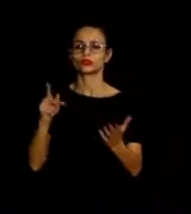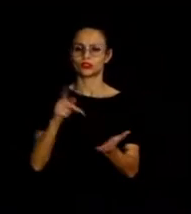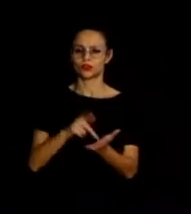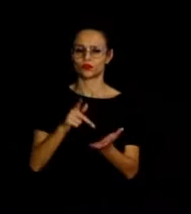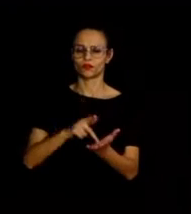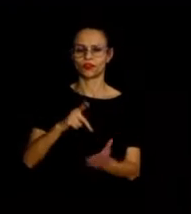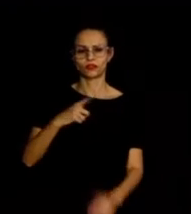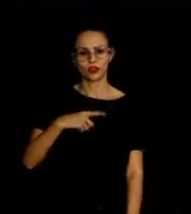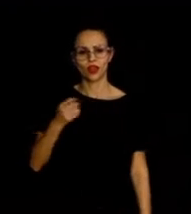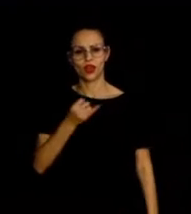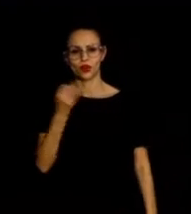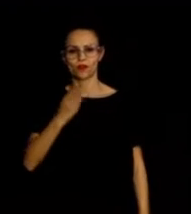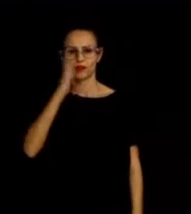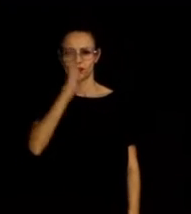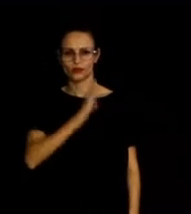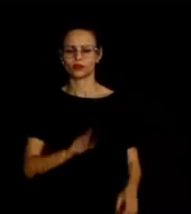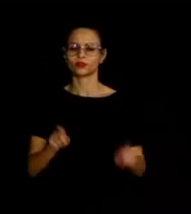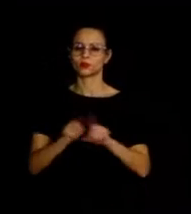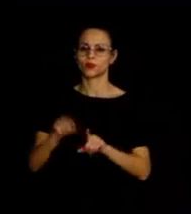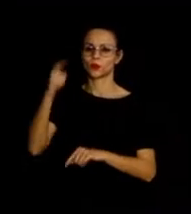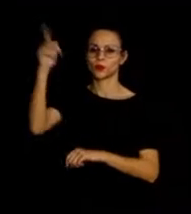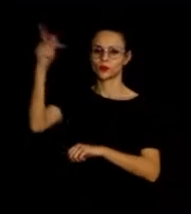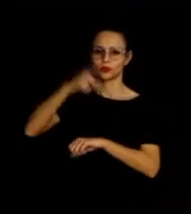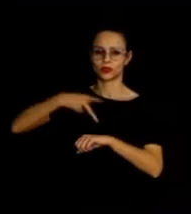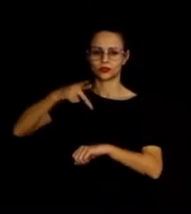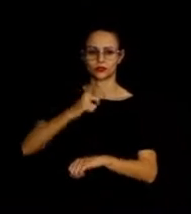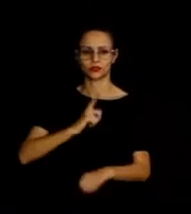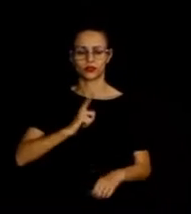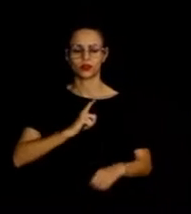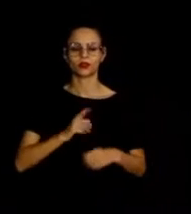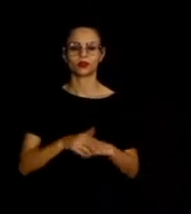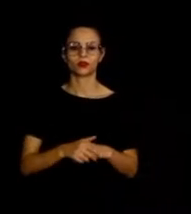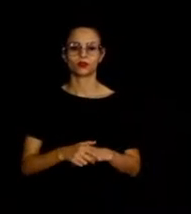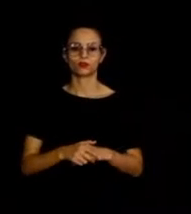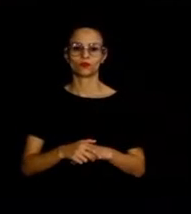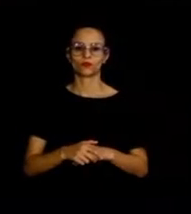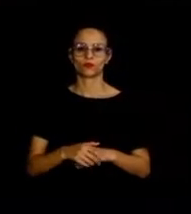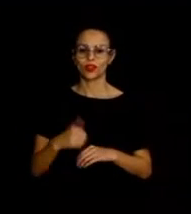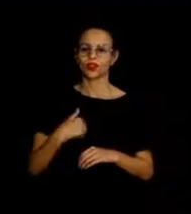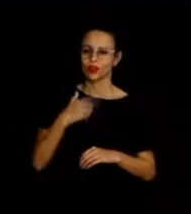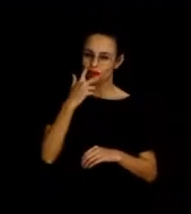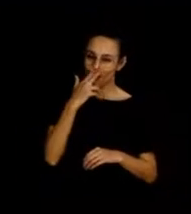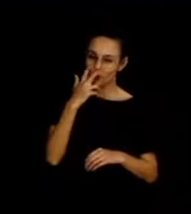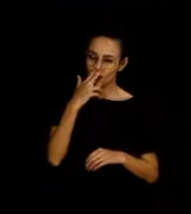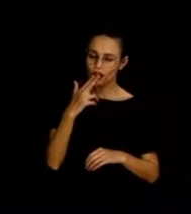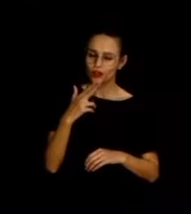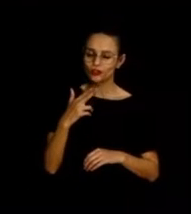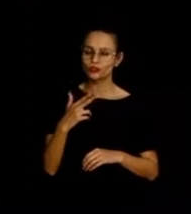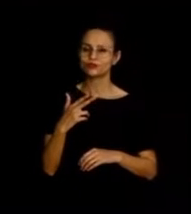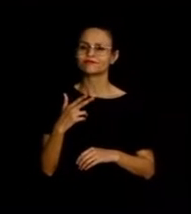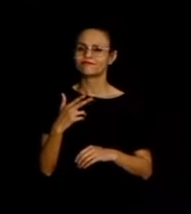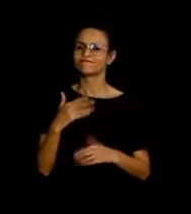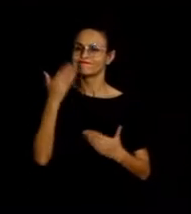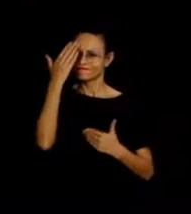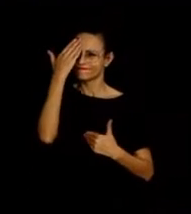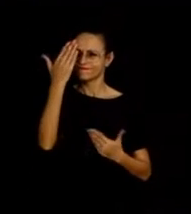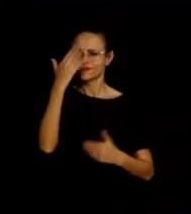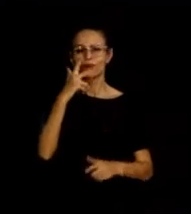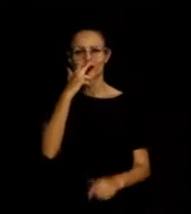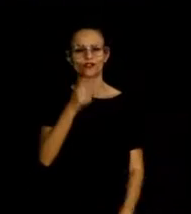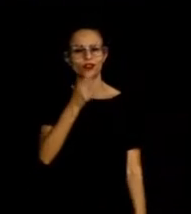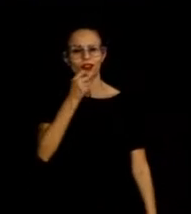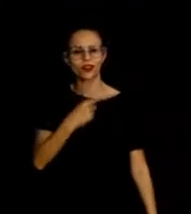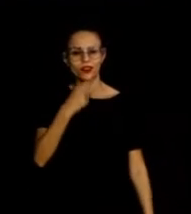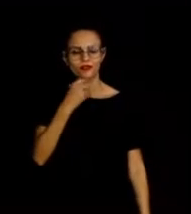tem algumas nacionais e tem algumas internacionais e e e eu acho muito muito gratificante acho muito engraçado